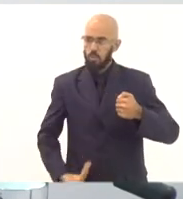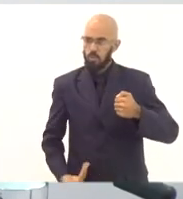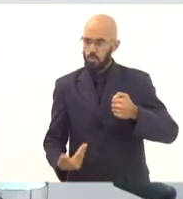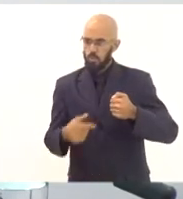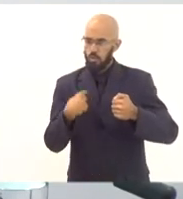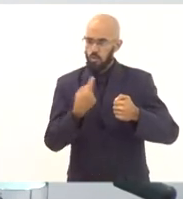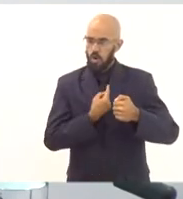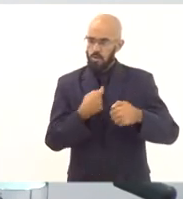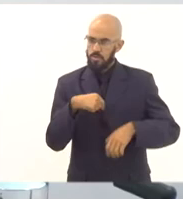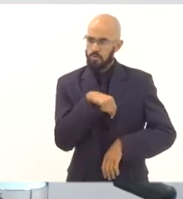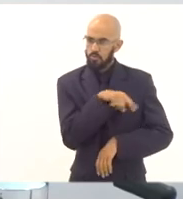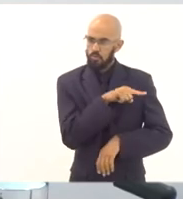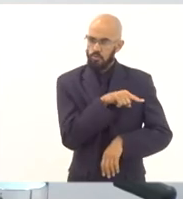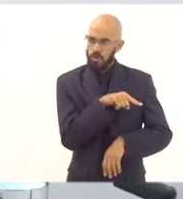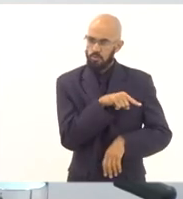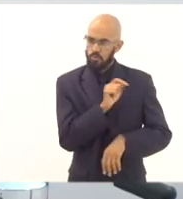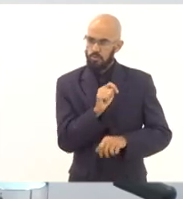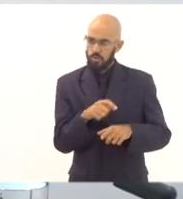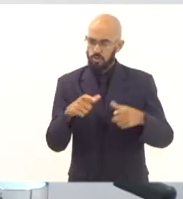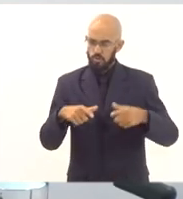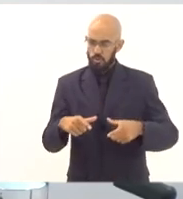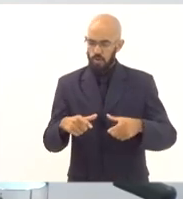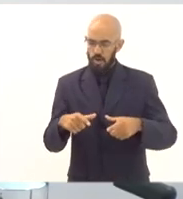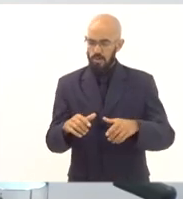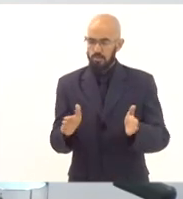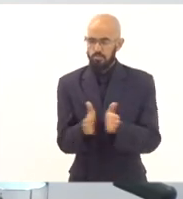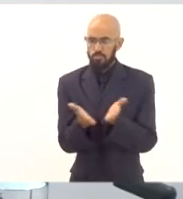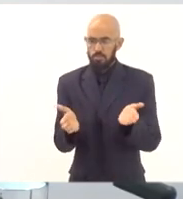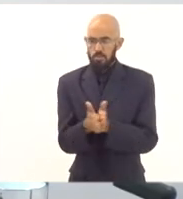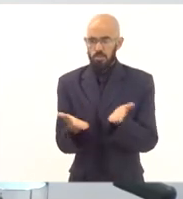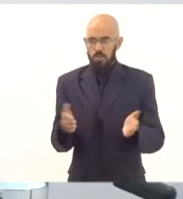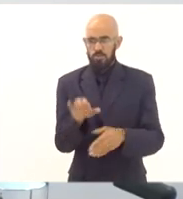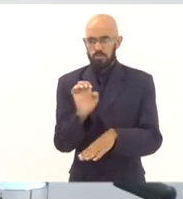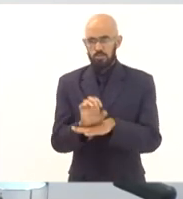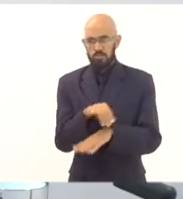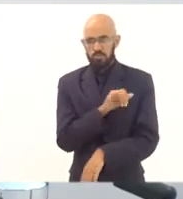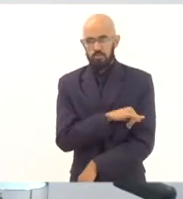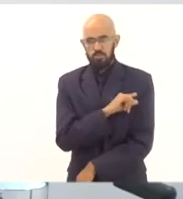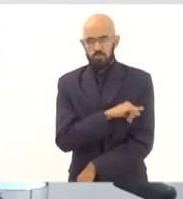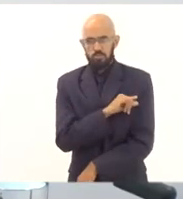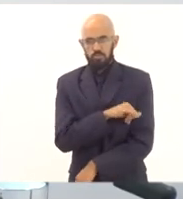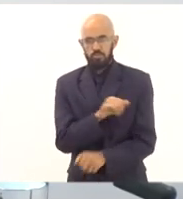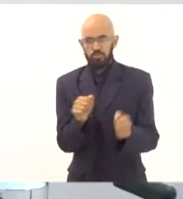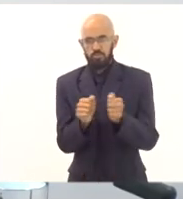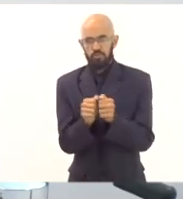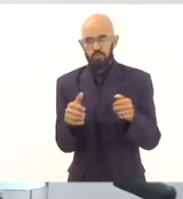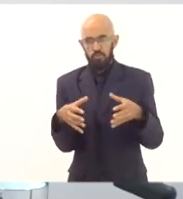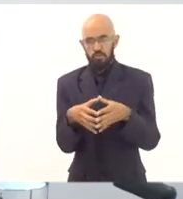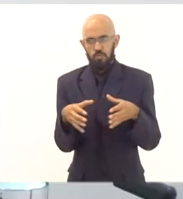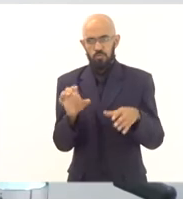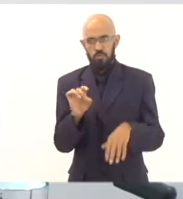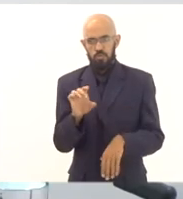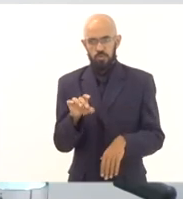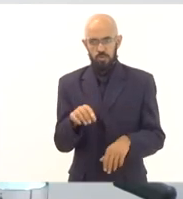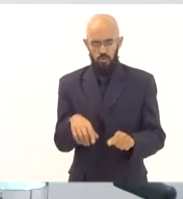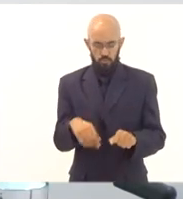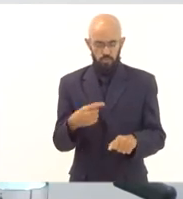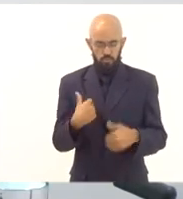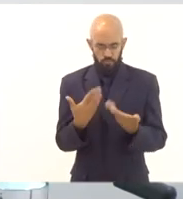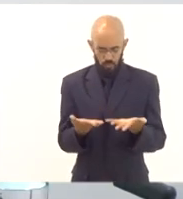exigido nesses bolsões de misérias no estado do Rio de Janeiro com a comissão especial então também se o